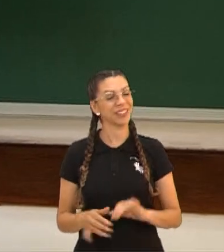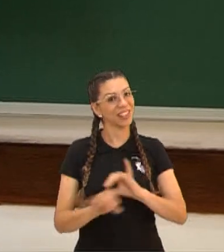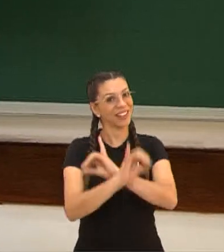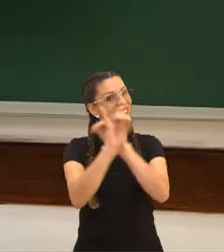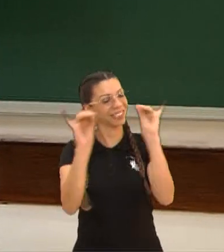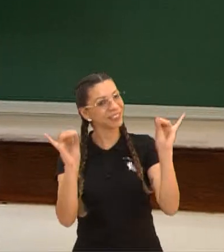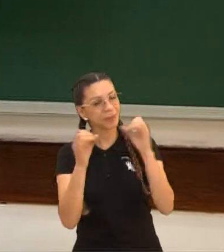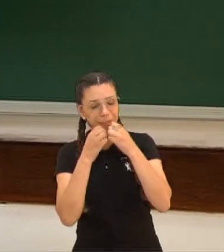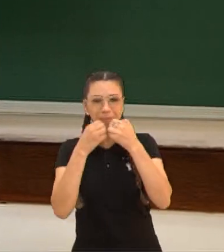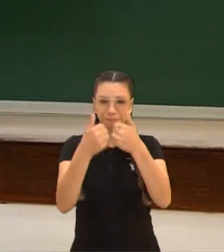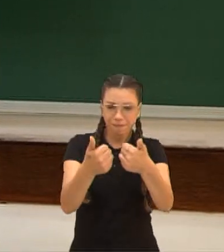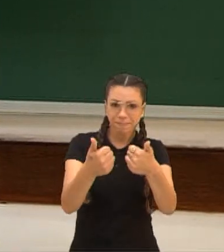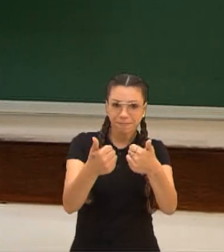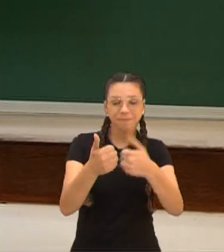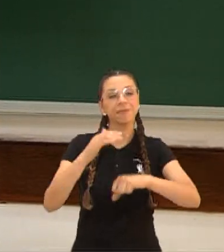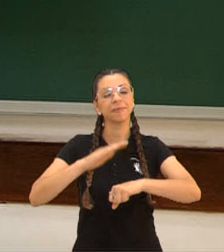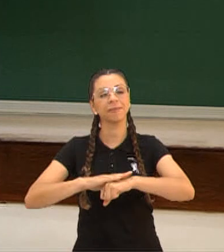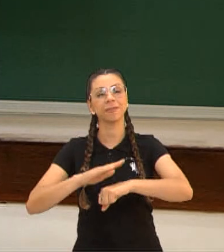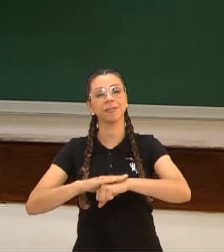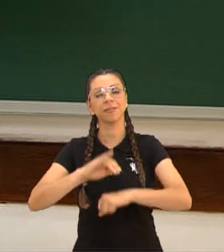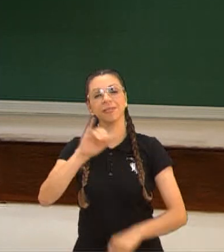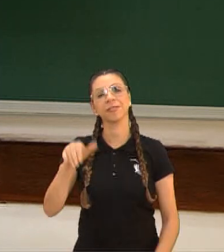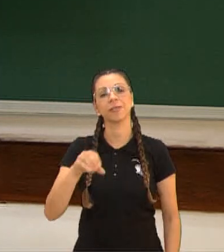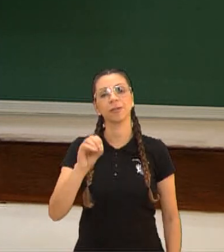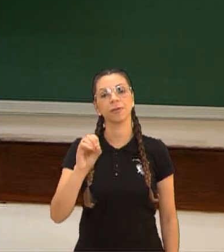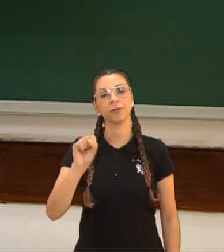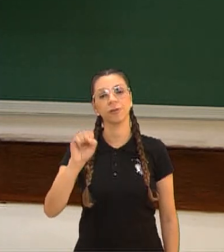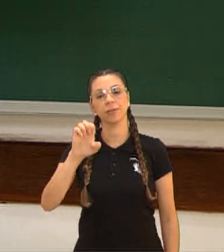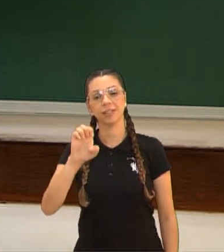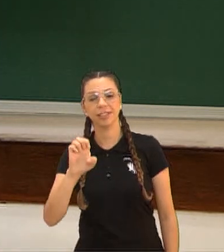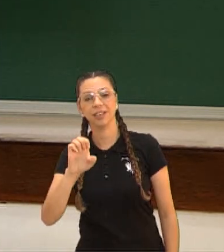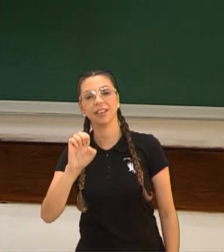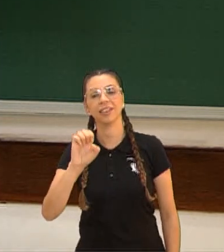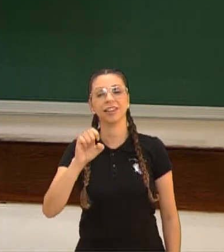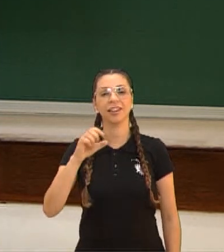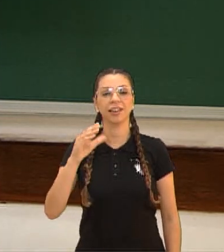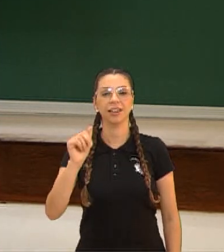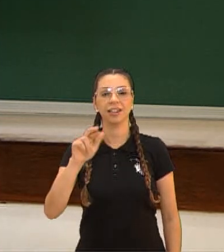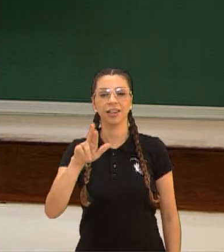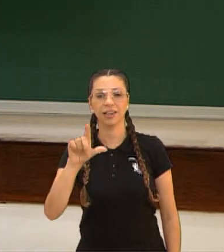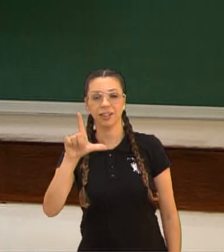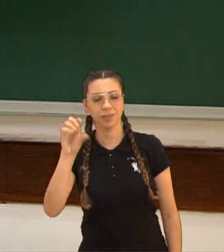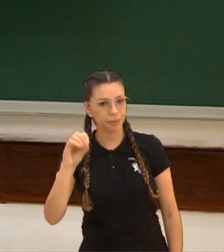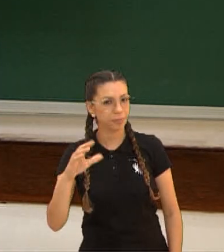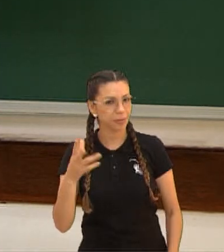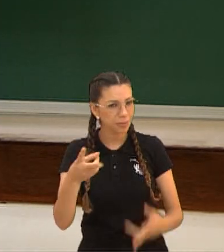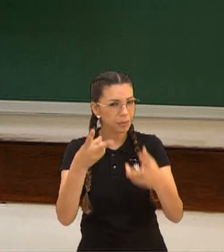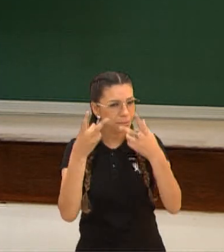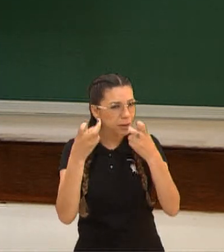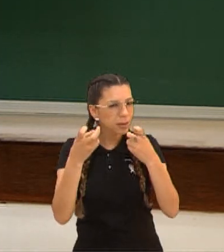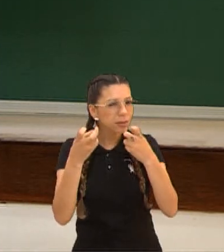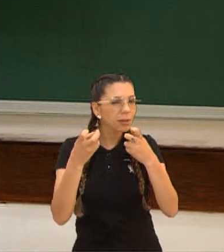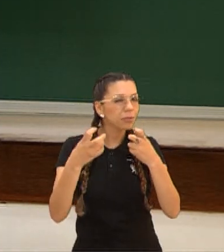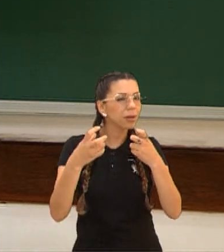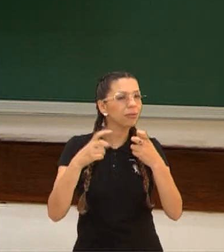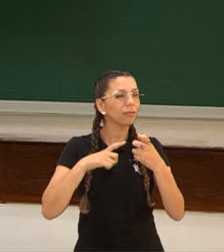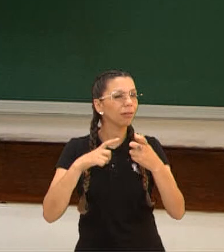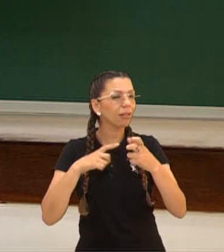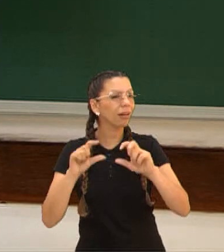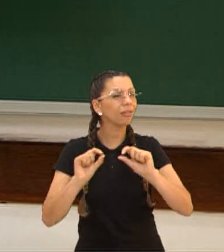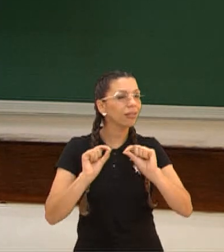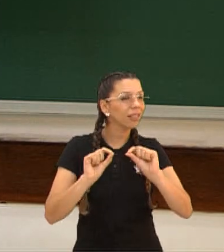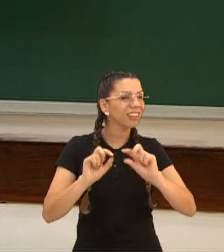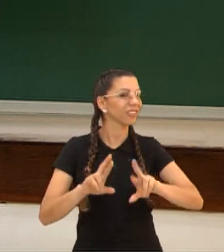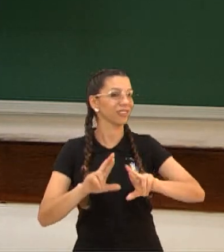Olá pessoal, tudo bom? Professor José Carlos Queller. Já perceberam coisas diferentes na aula de hoje, né? Hoje a aula vai